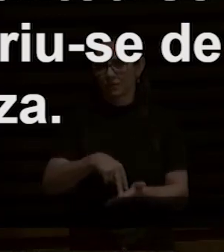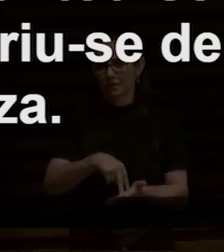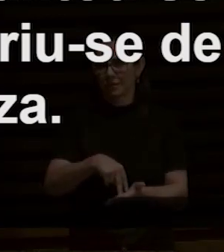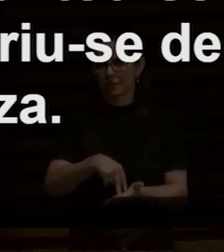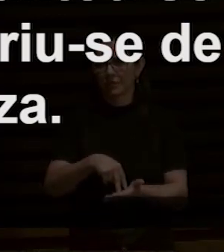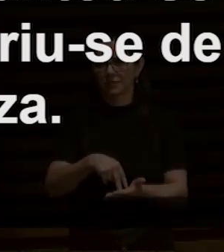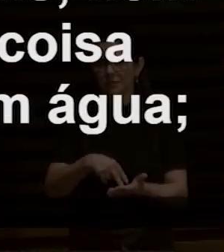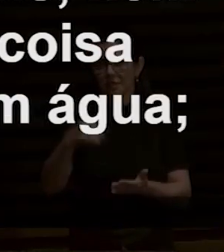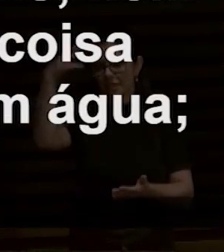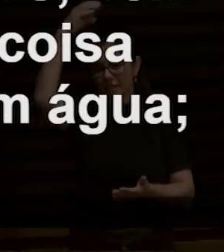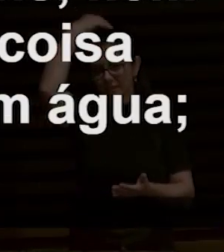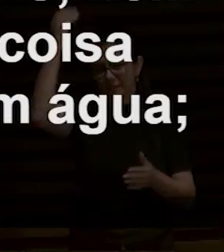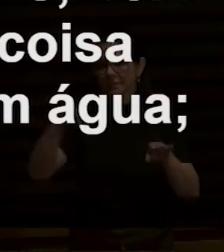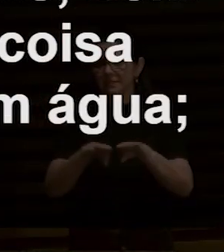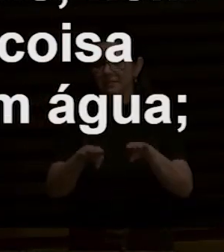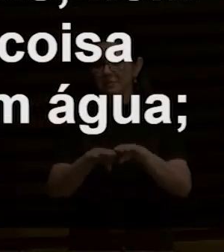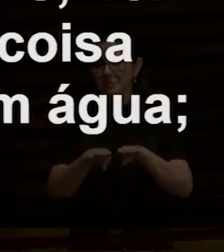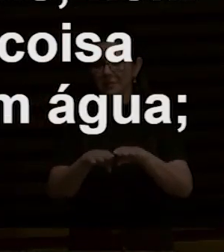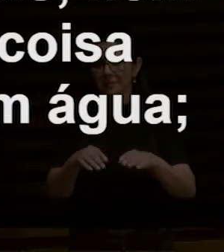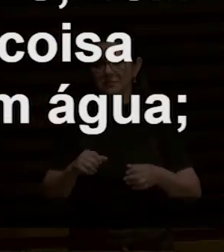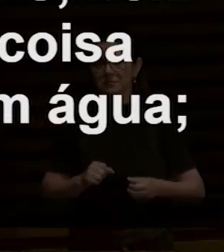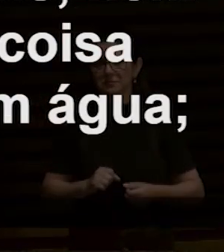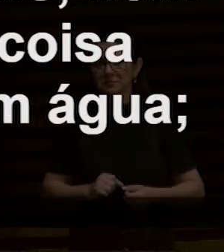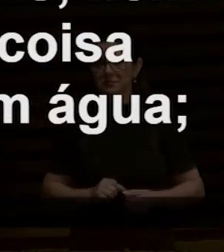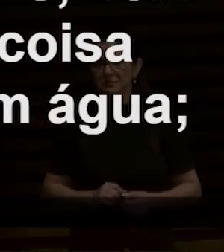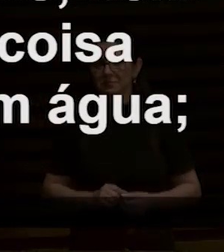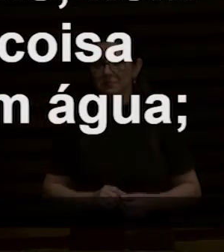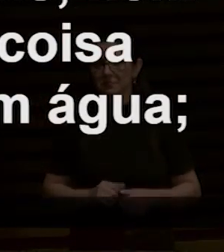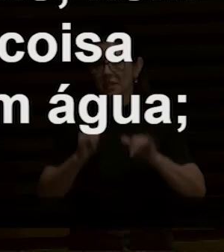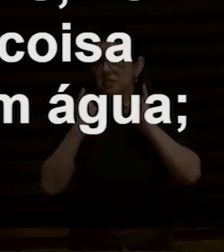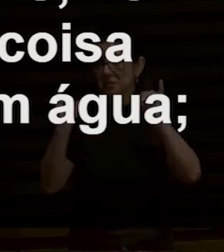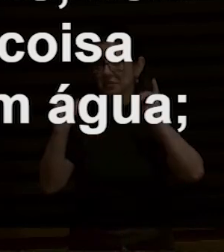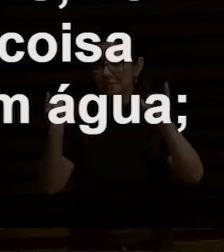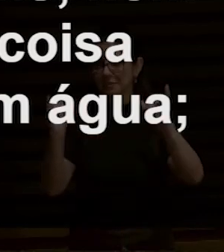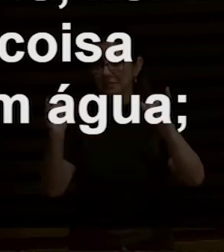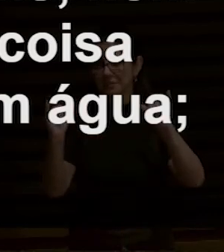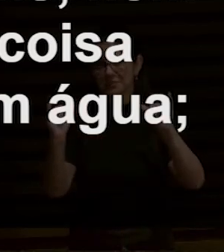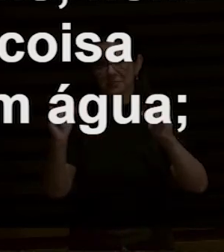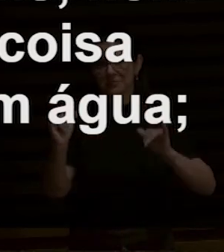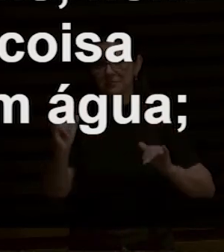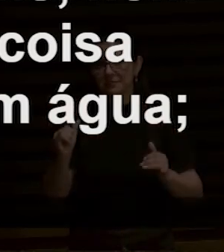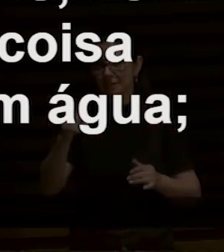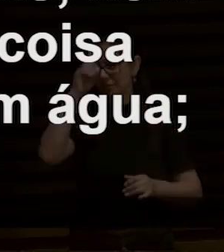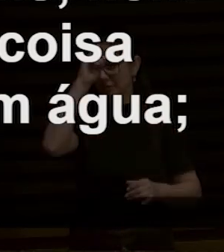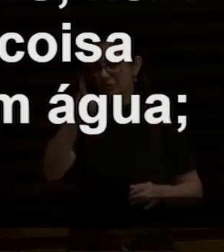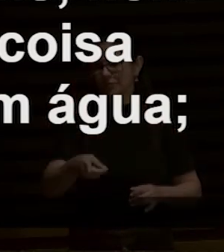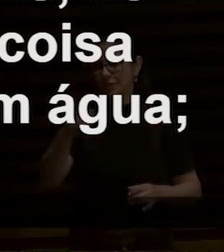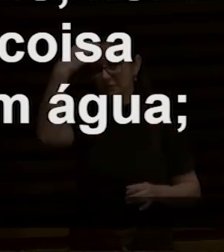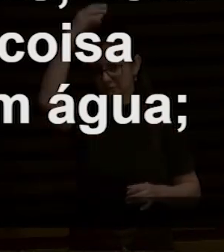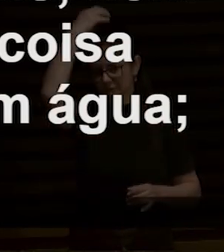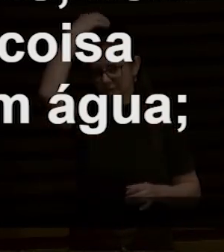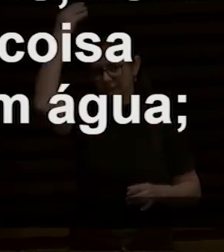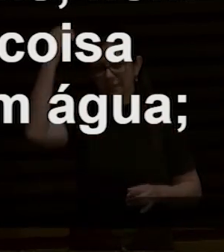assentou-se sobre cinza, e fez-se proclamar e divulgar em Nínive, por mandado do rei e seus grandes,